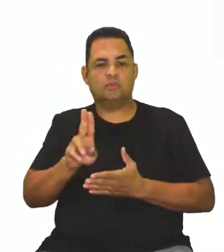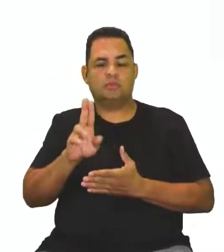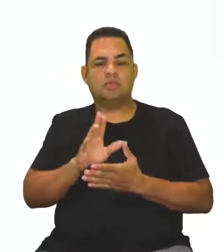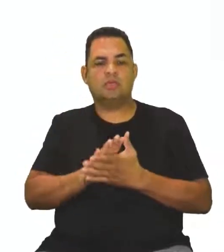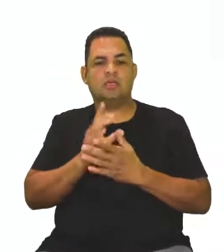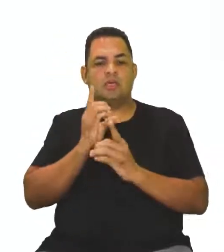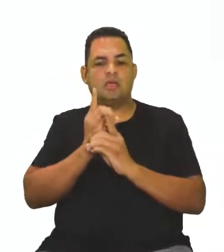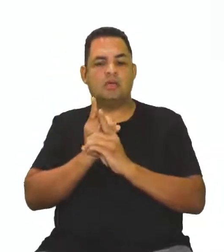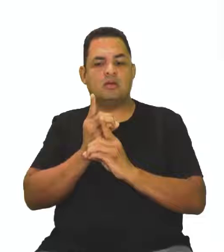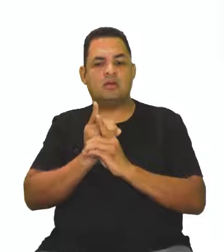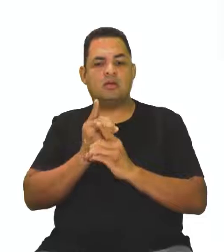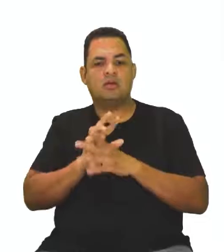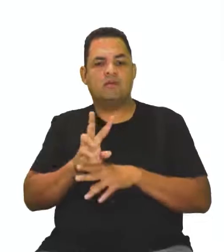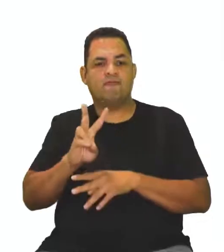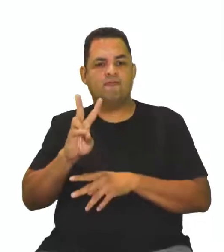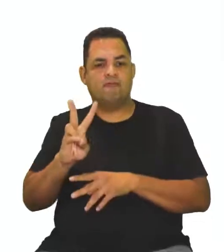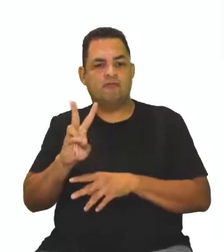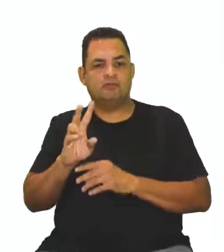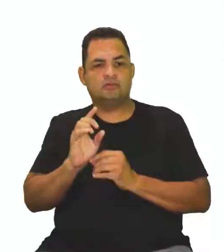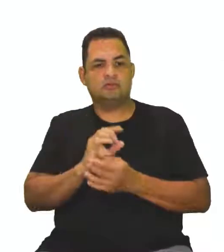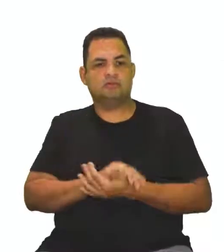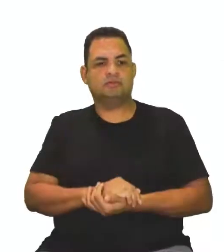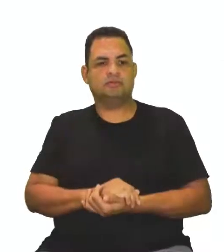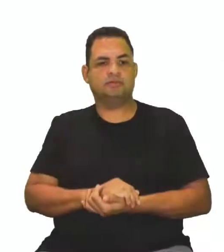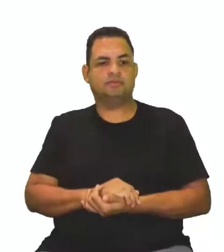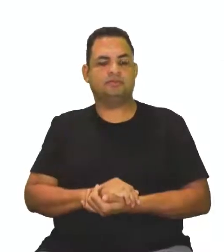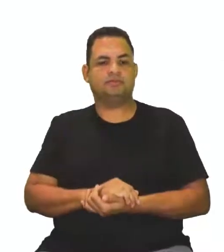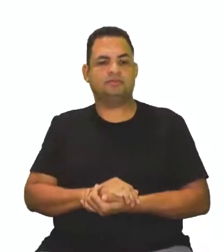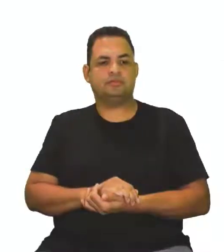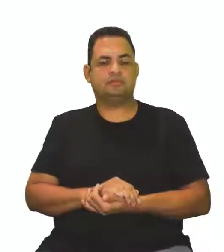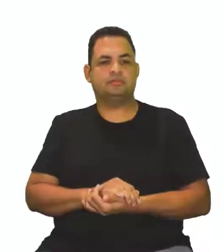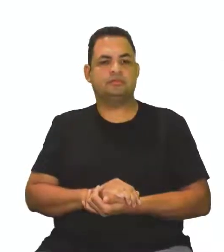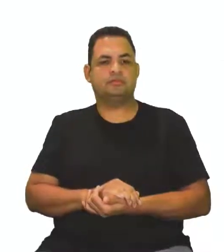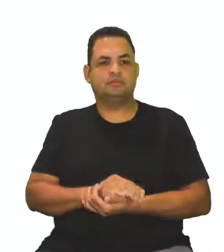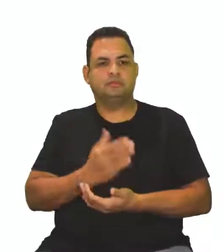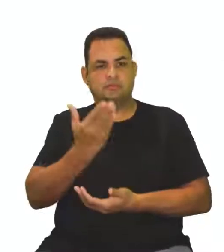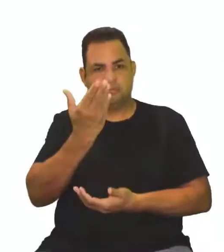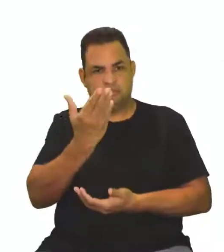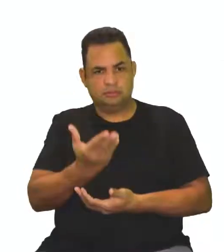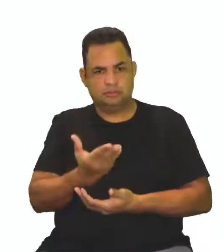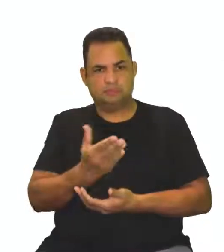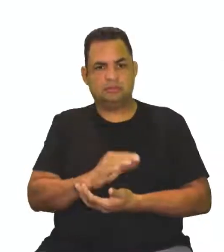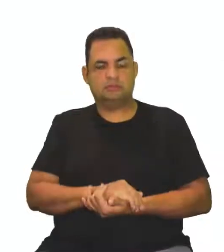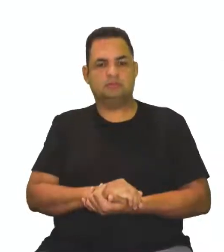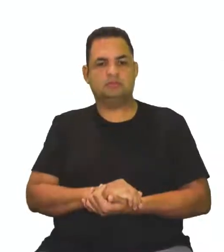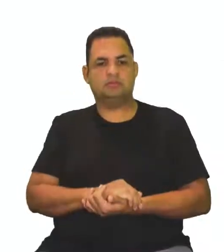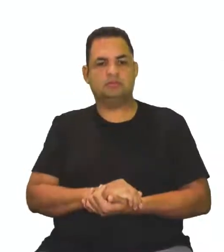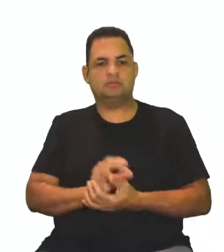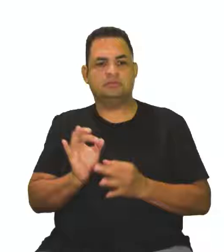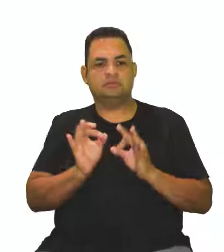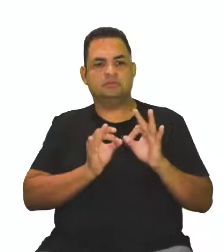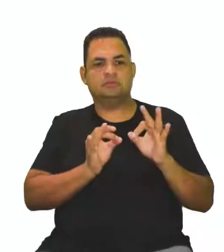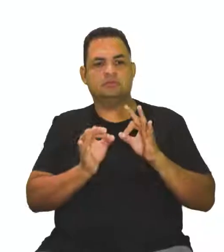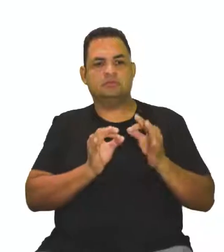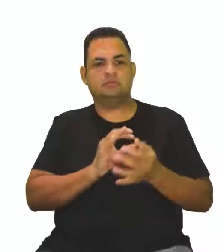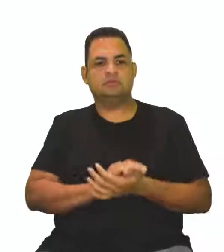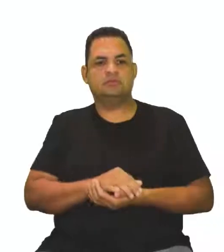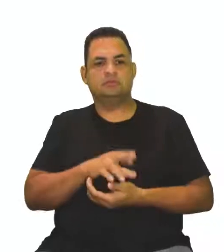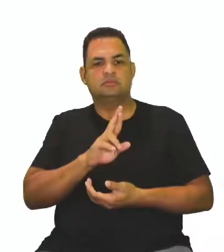tensões, ok? Vamos colocar aqui, tá aqui o nosso circuito reorganizado, tá bom? R1